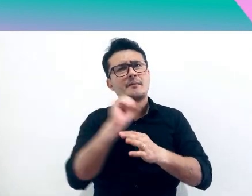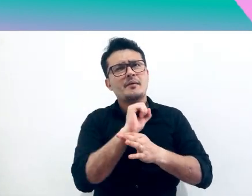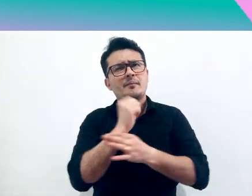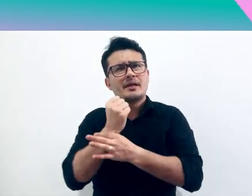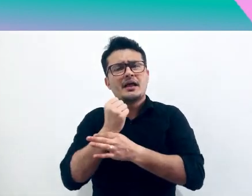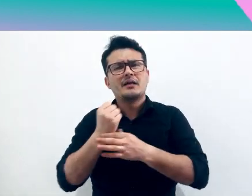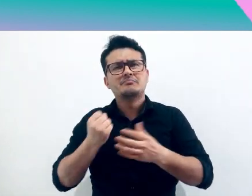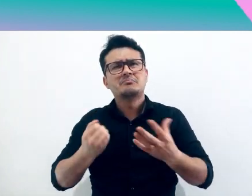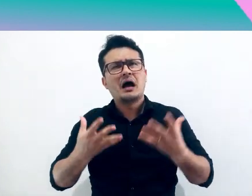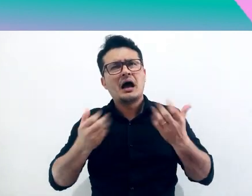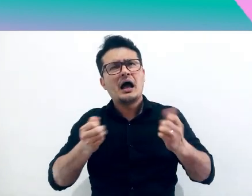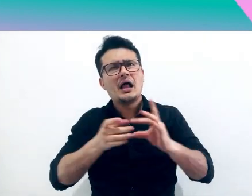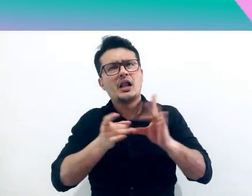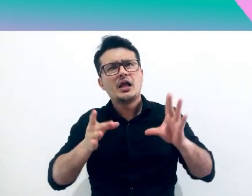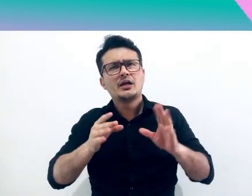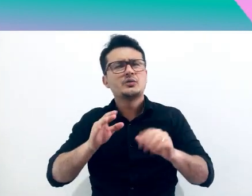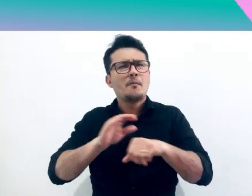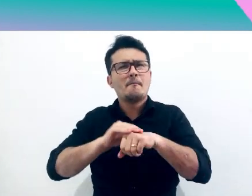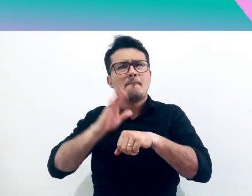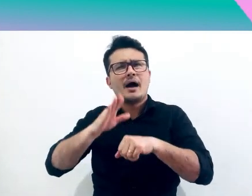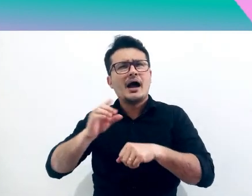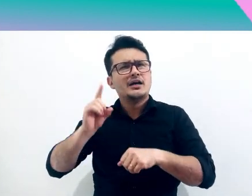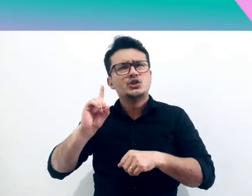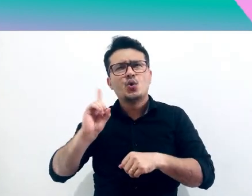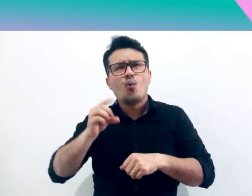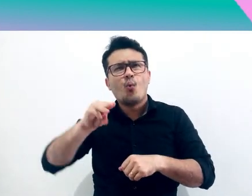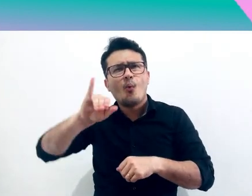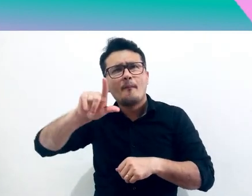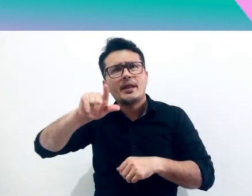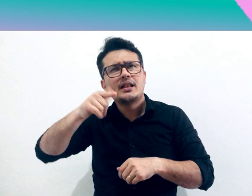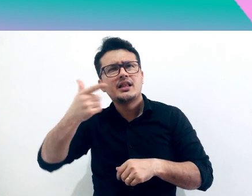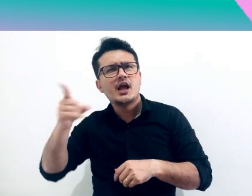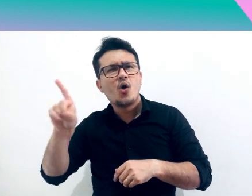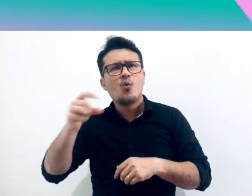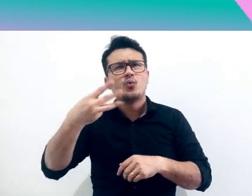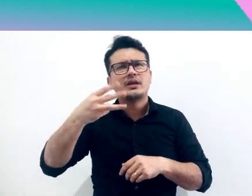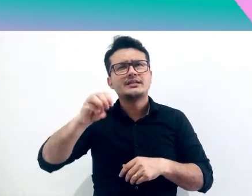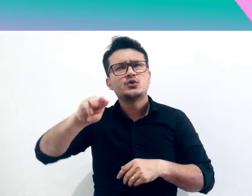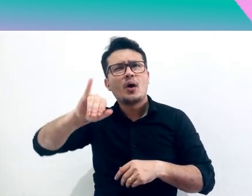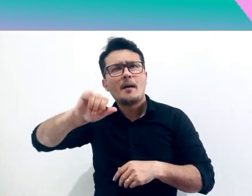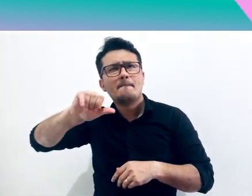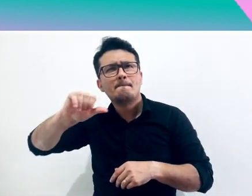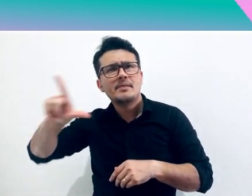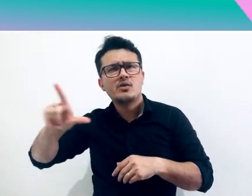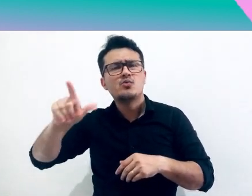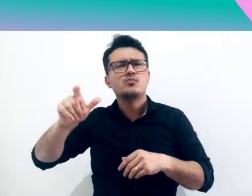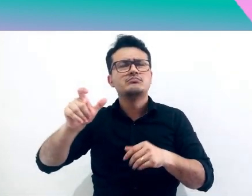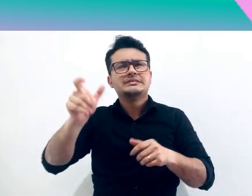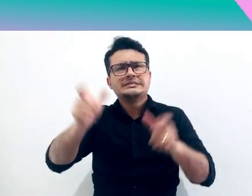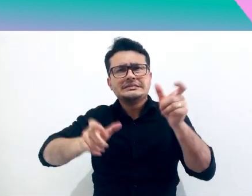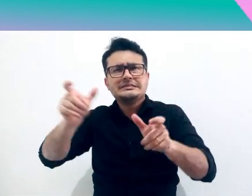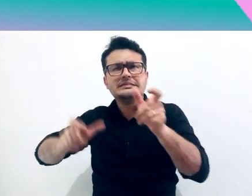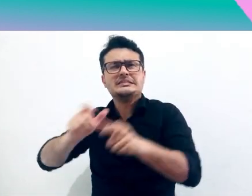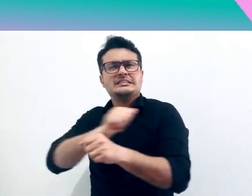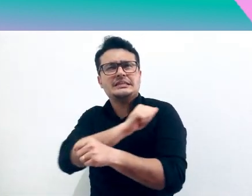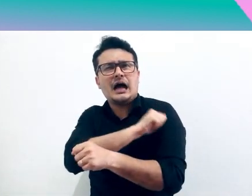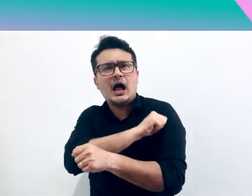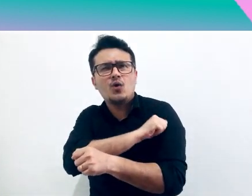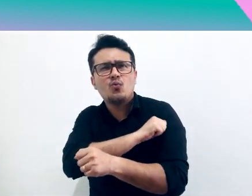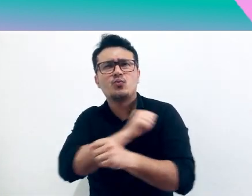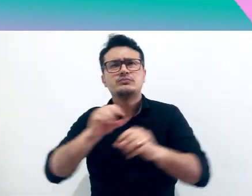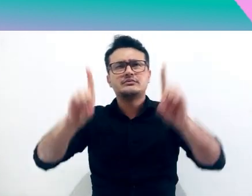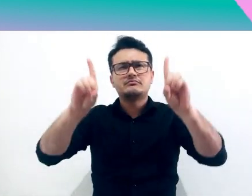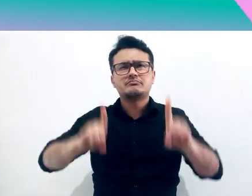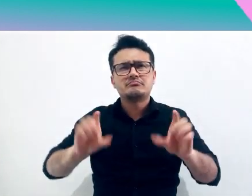de que permite que mais de 1.300.000 estudantes com deficiência, transtornos globais do desenvolvimento,